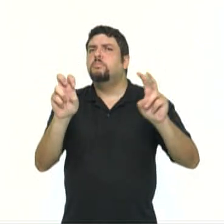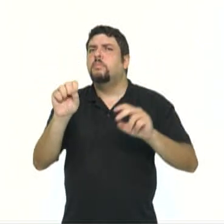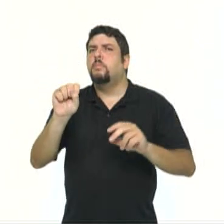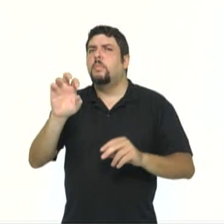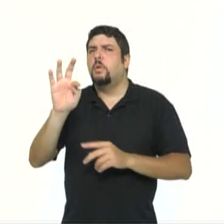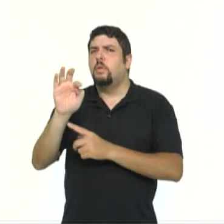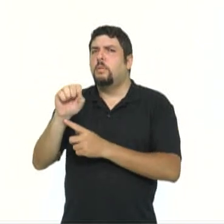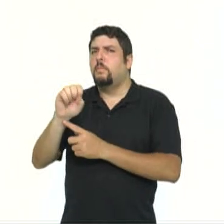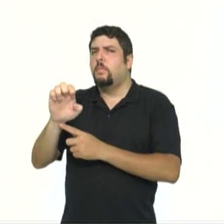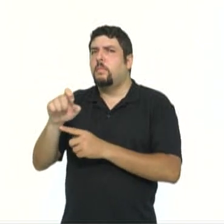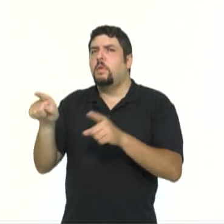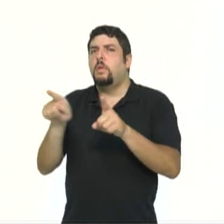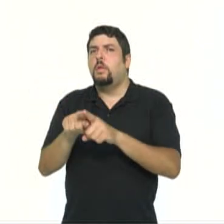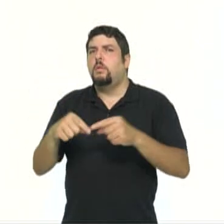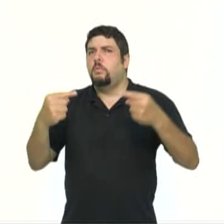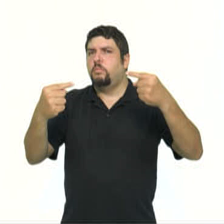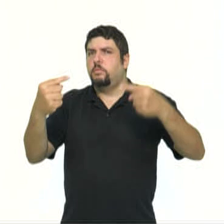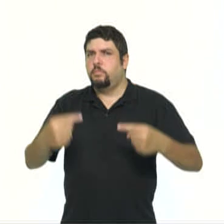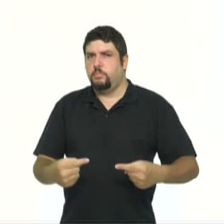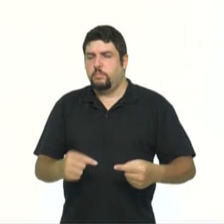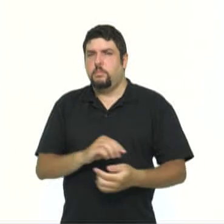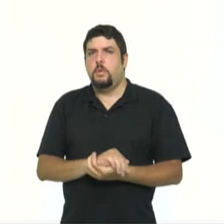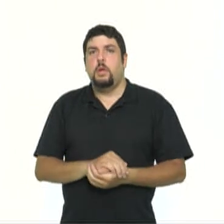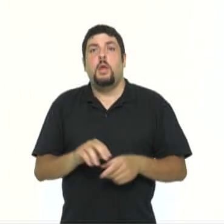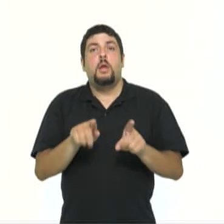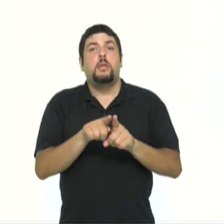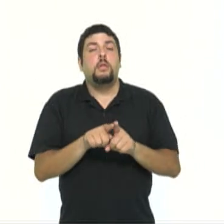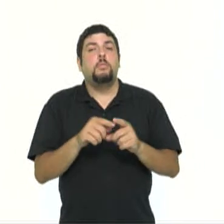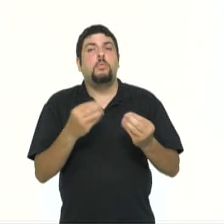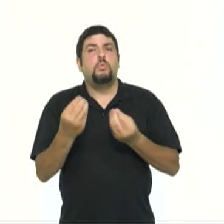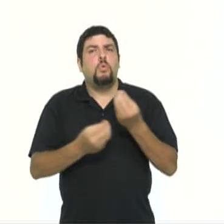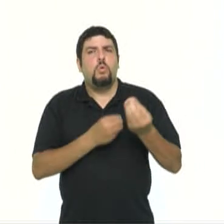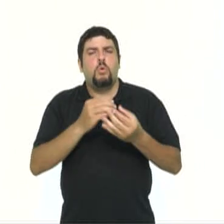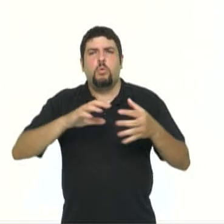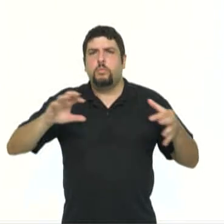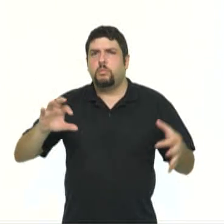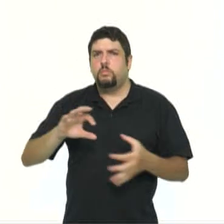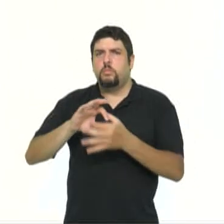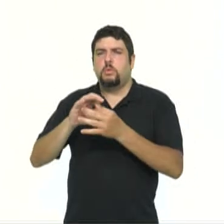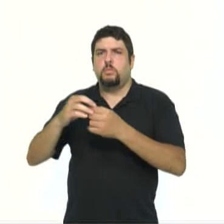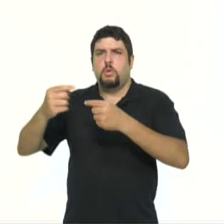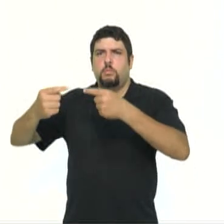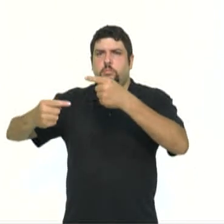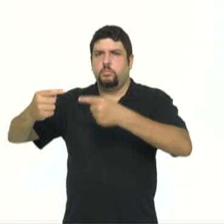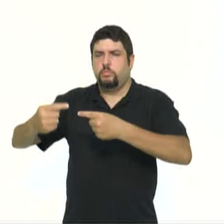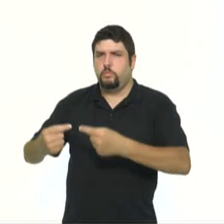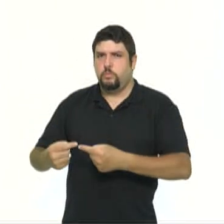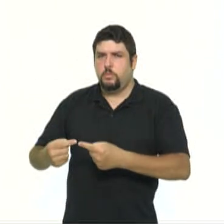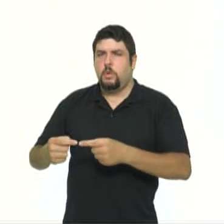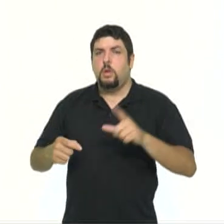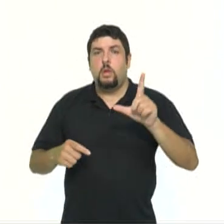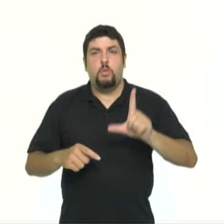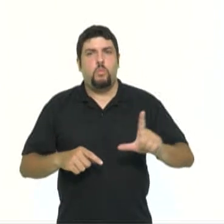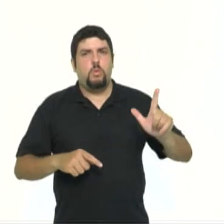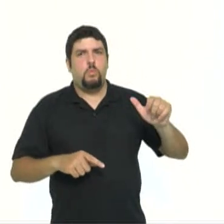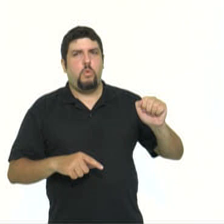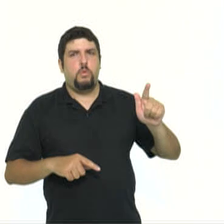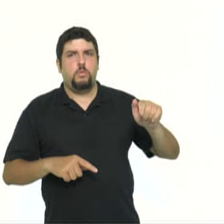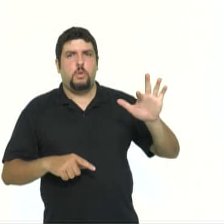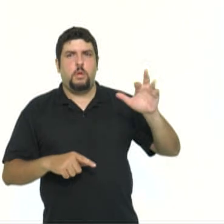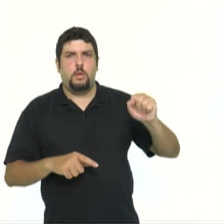os seus argumentos. Vamos estabelecer relações lógico-discursivas presentes no